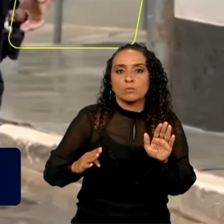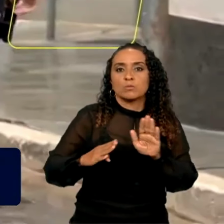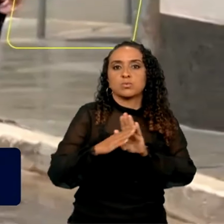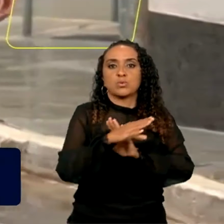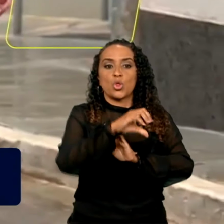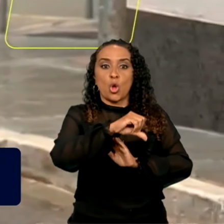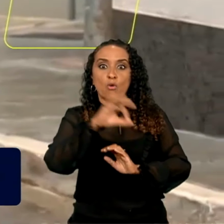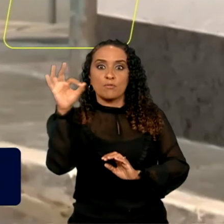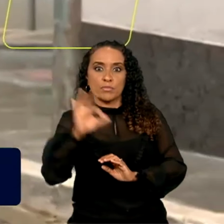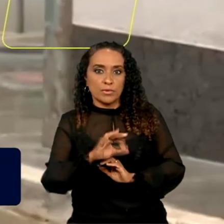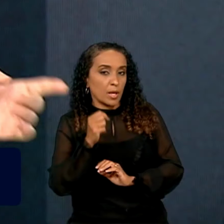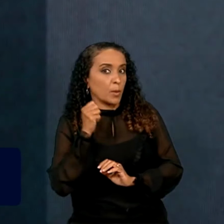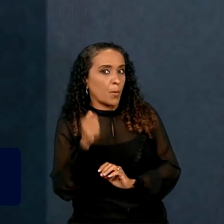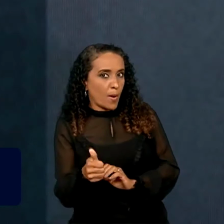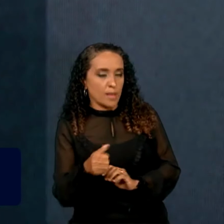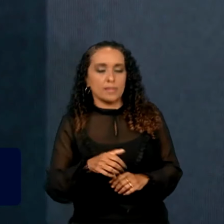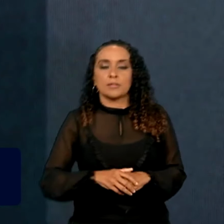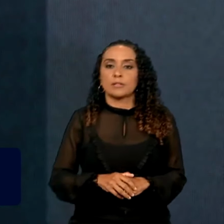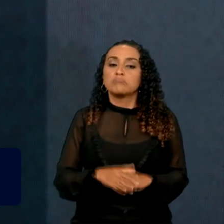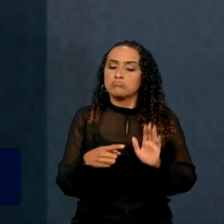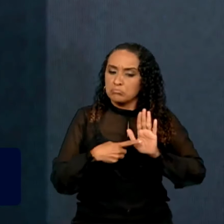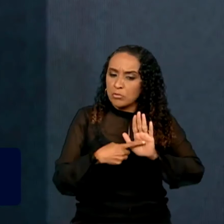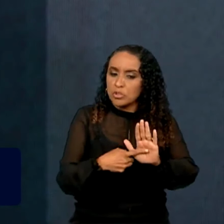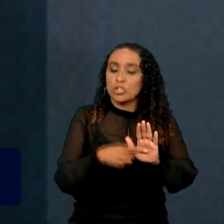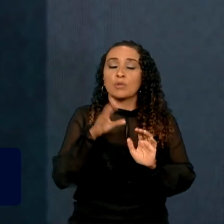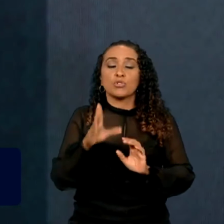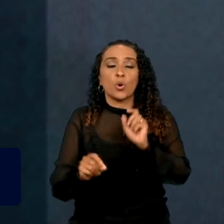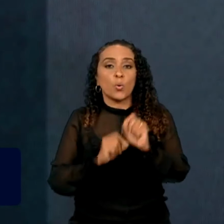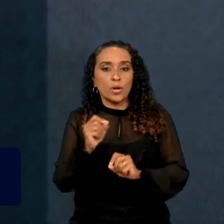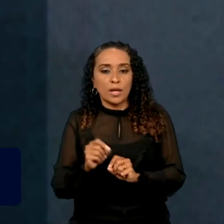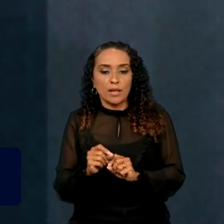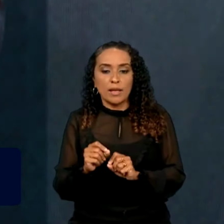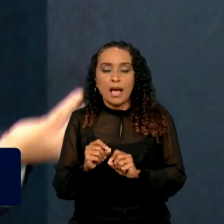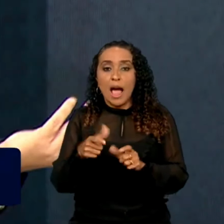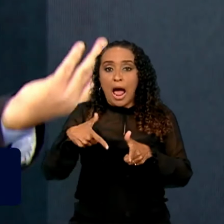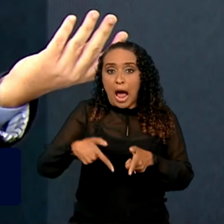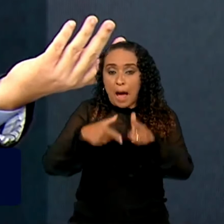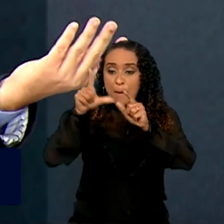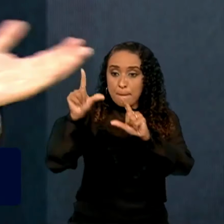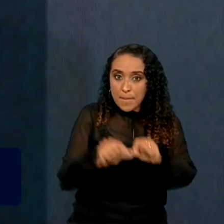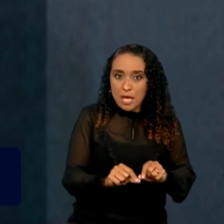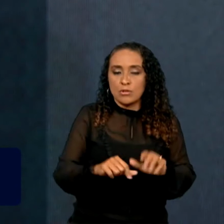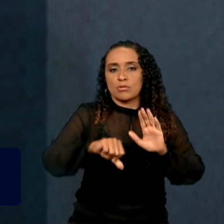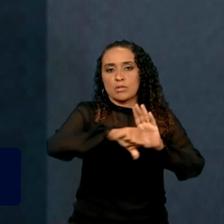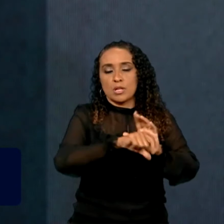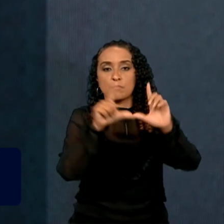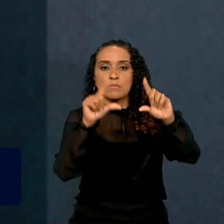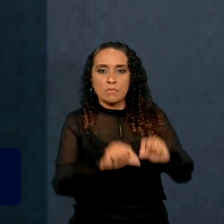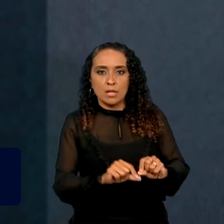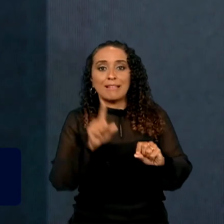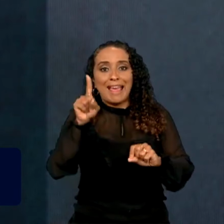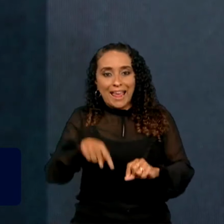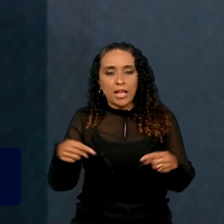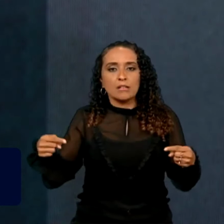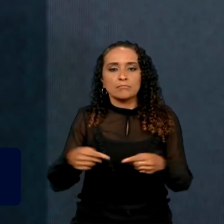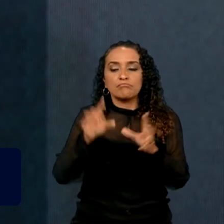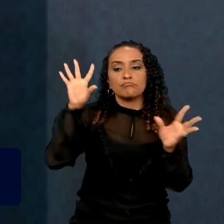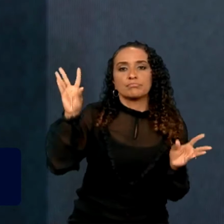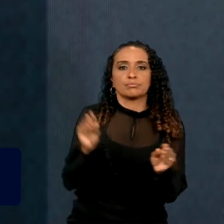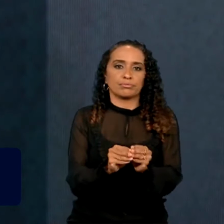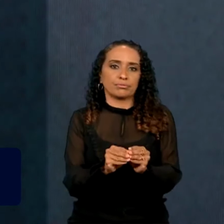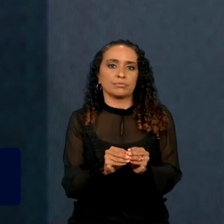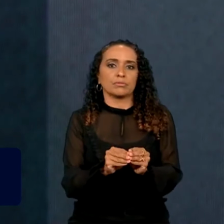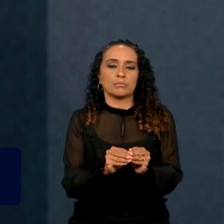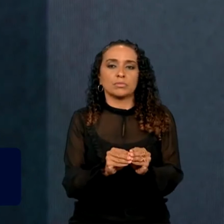quase 9%. Nós mostramos que menos armas e menos crimes. Essa é a síntese